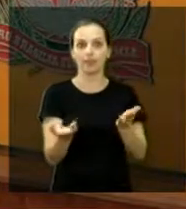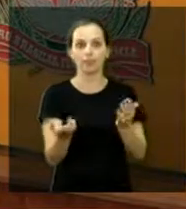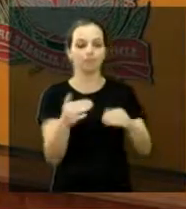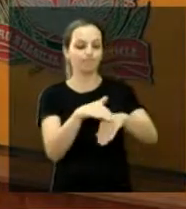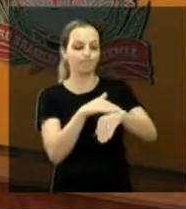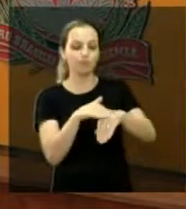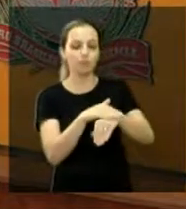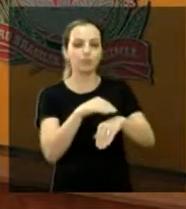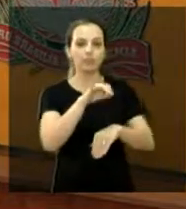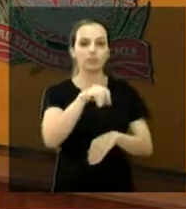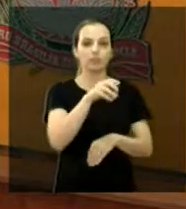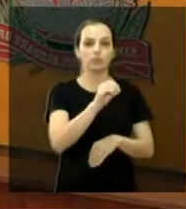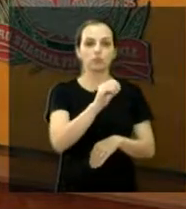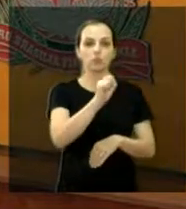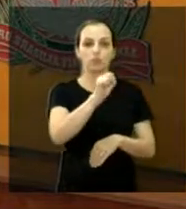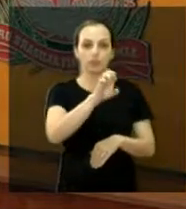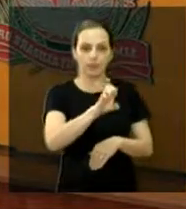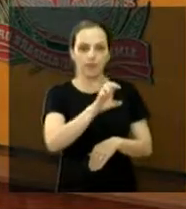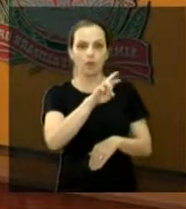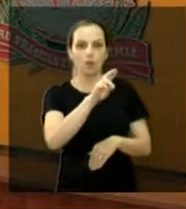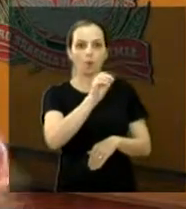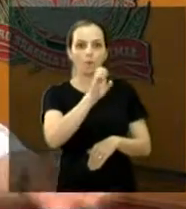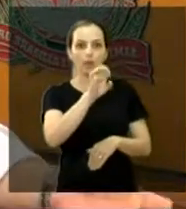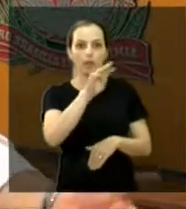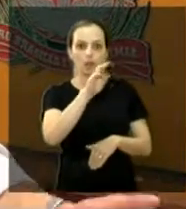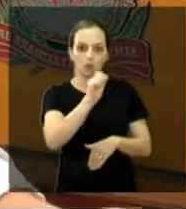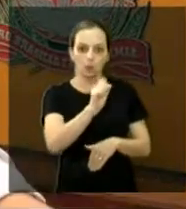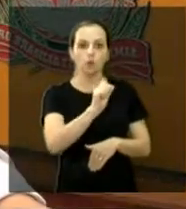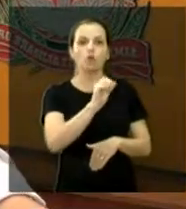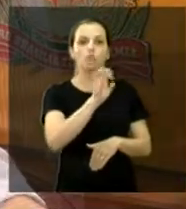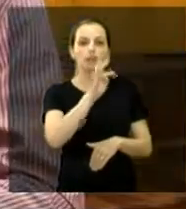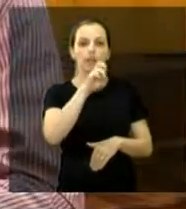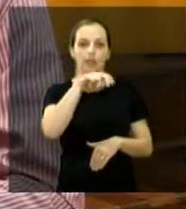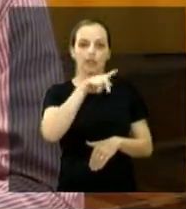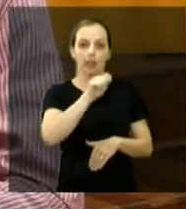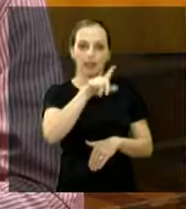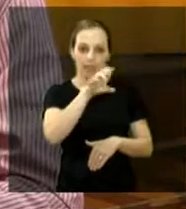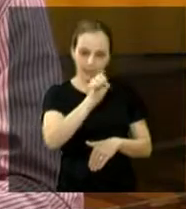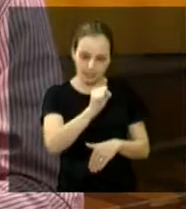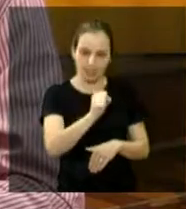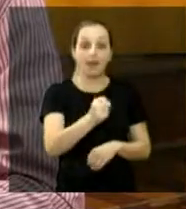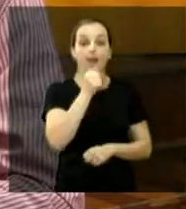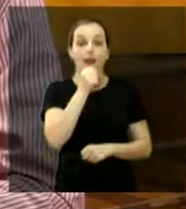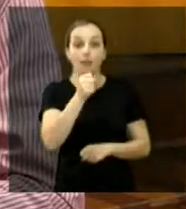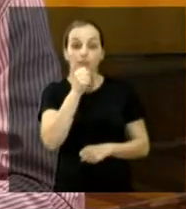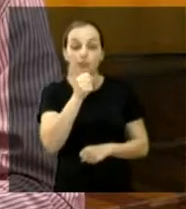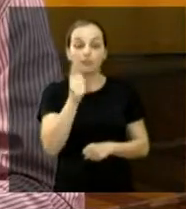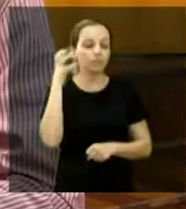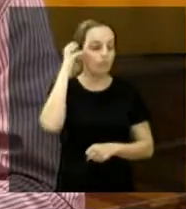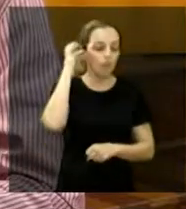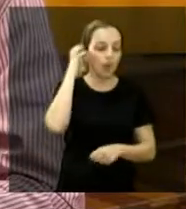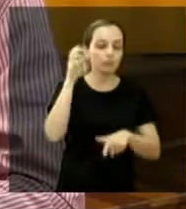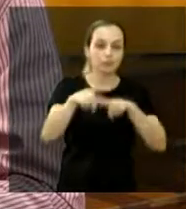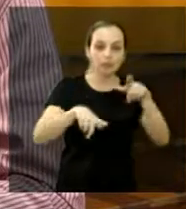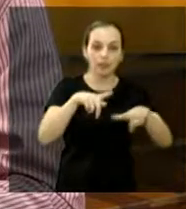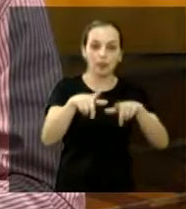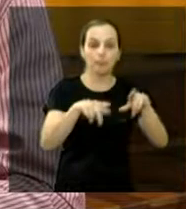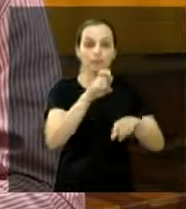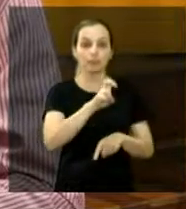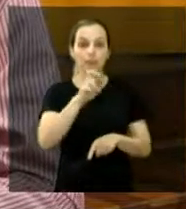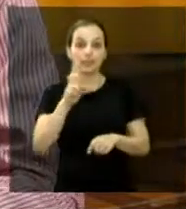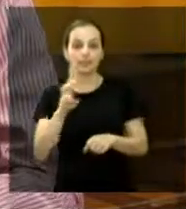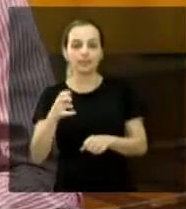Fernandes. Ele que é um radialista há mais de 50 anos, né, Zé? 55. 55 anos. E como é que você chegou aqui em